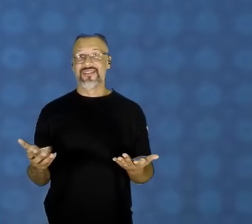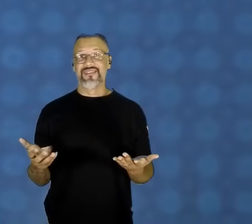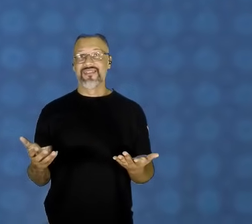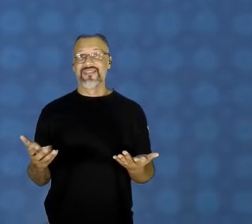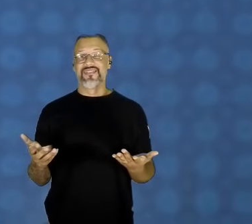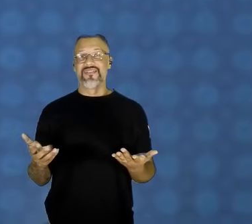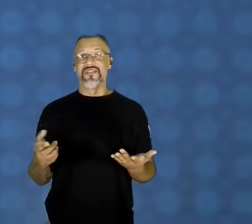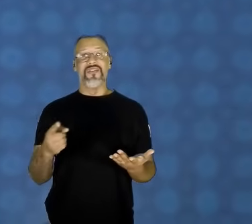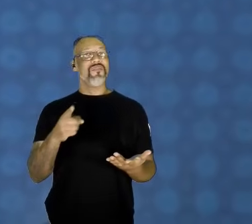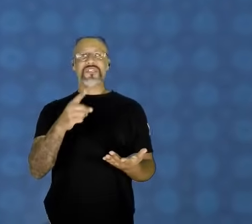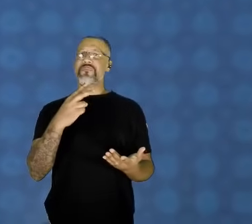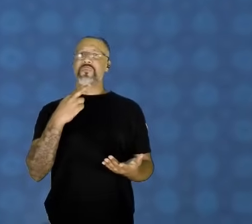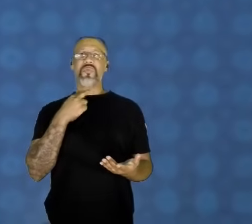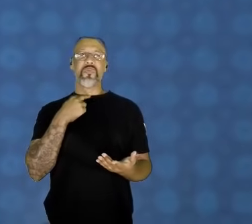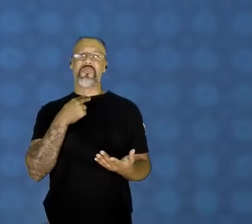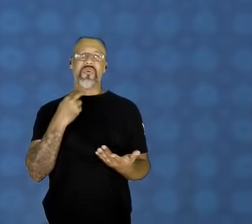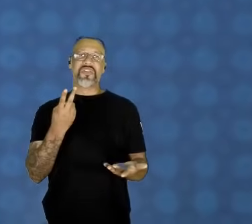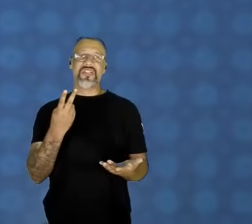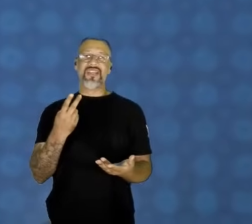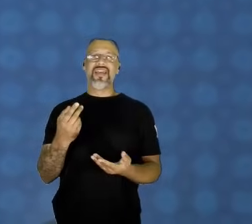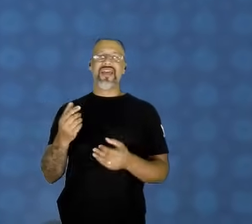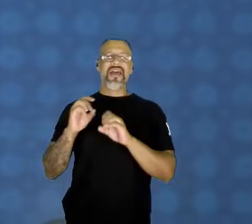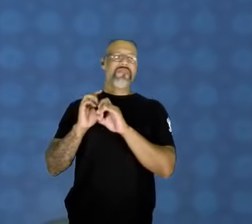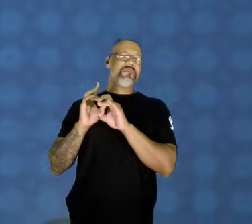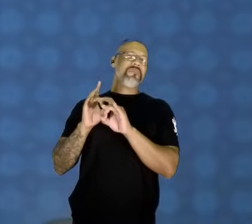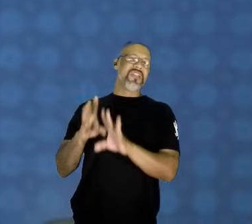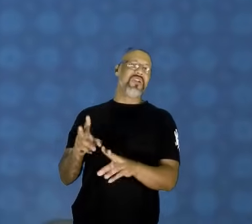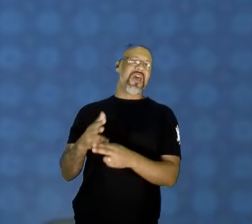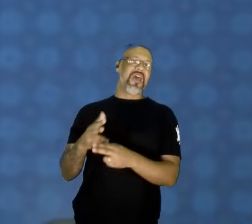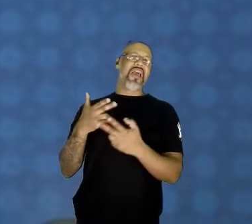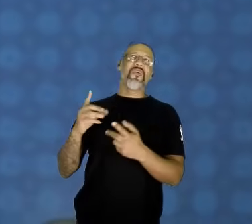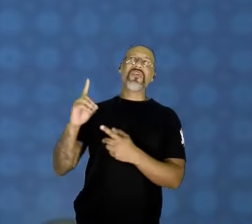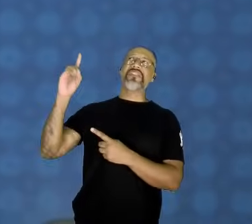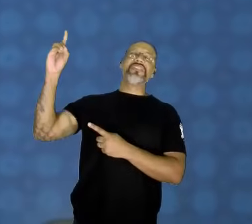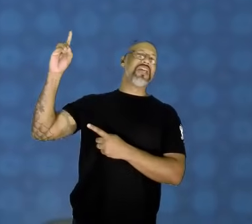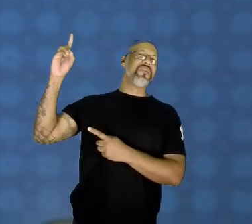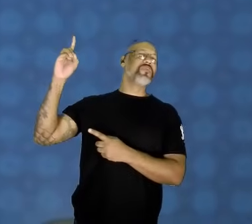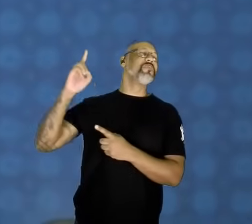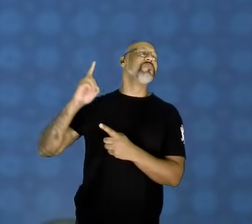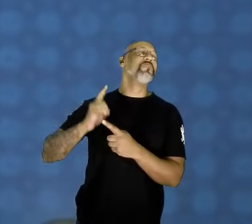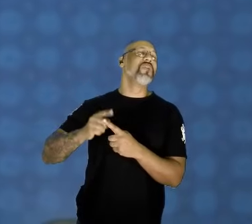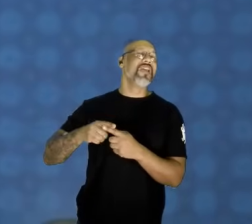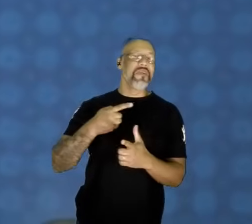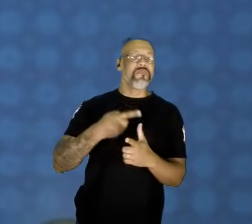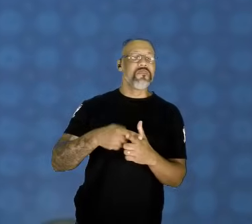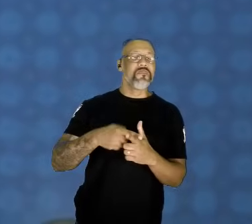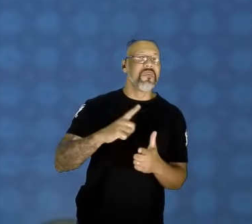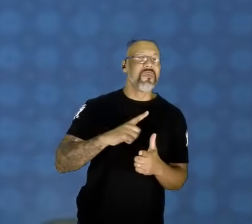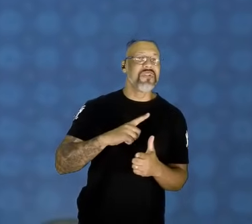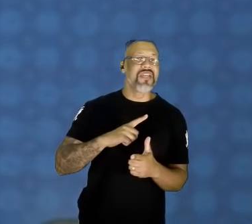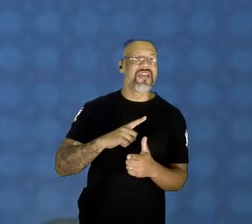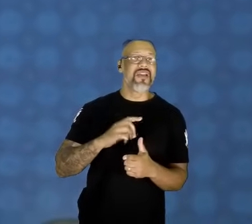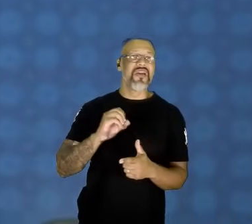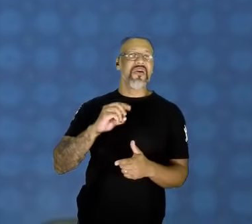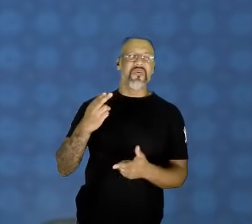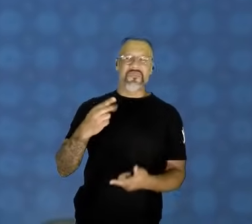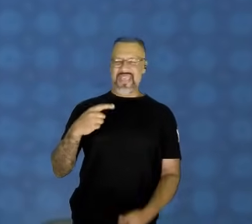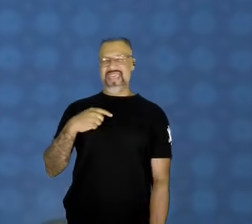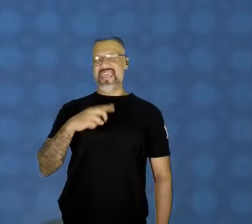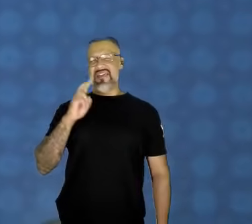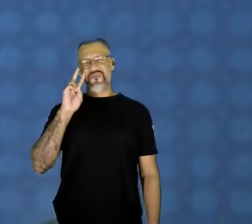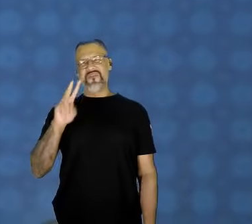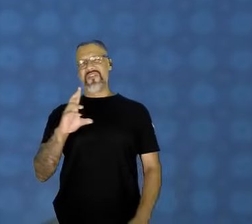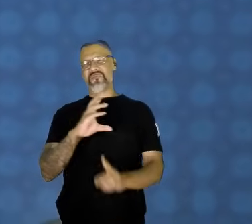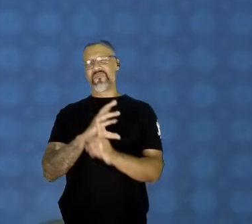pode simplesmente fazer beicinho e dizer: eu não vou assistir o culto hoje porque eu estou estressado e com dor de